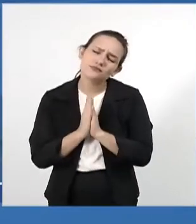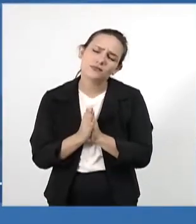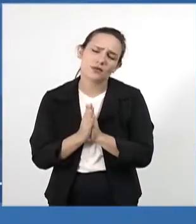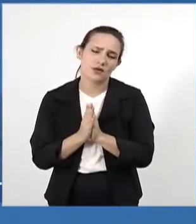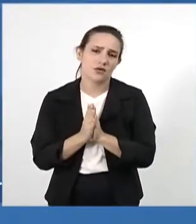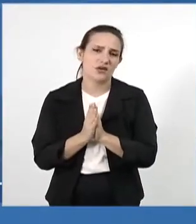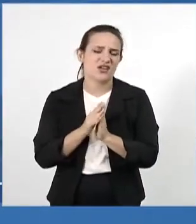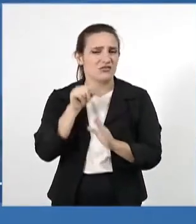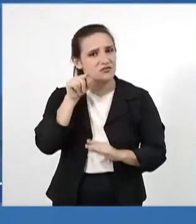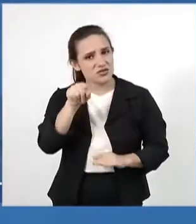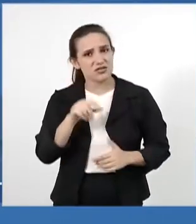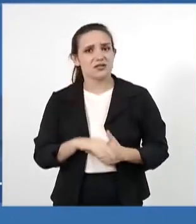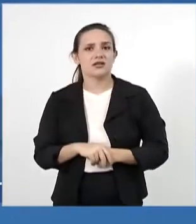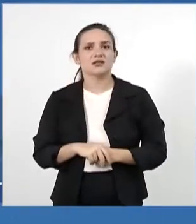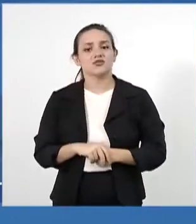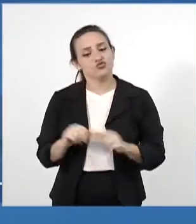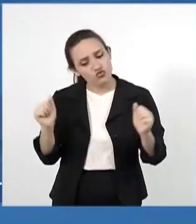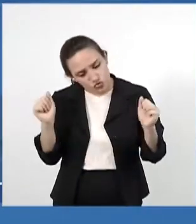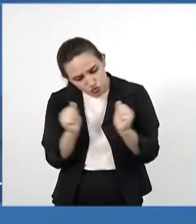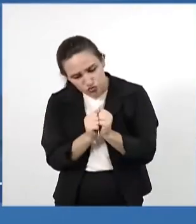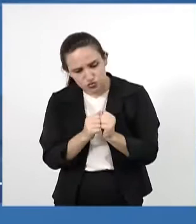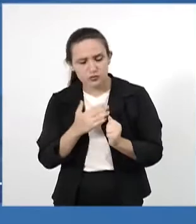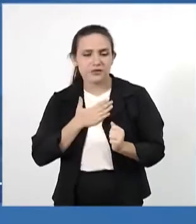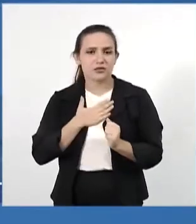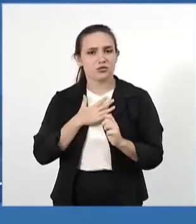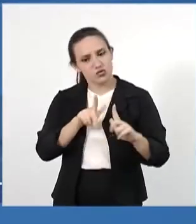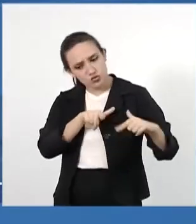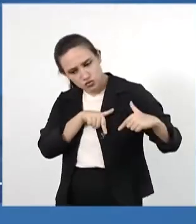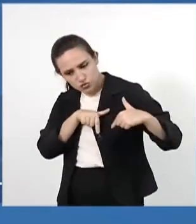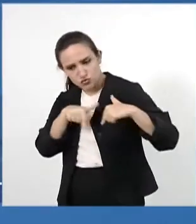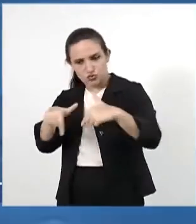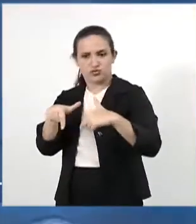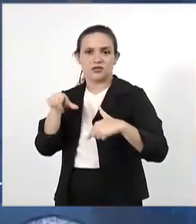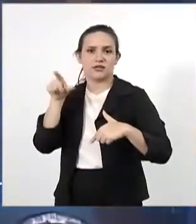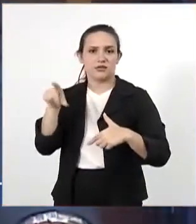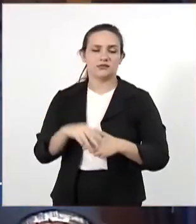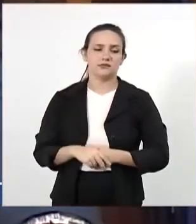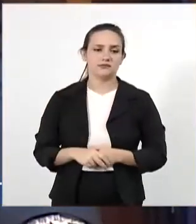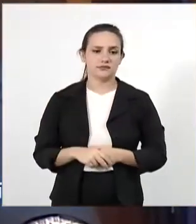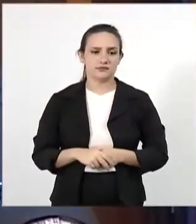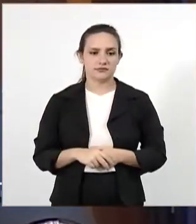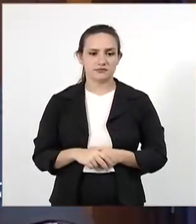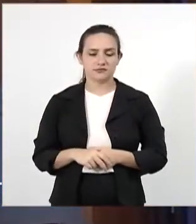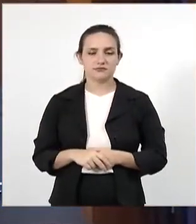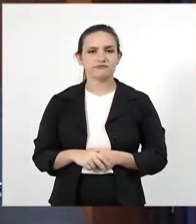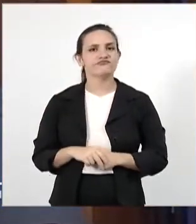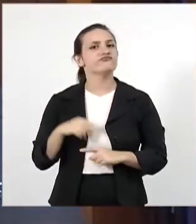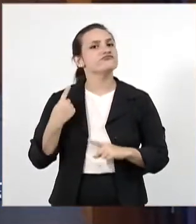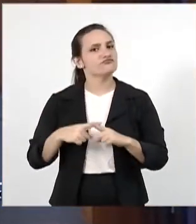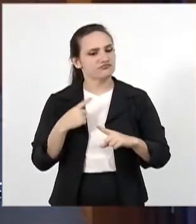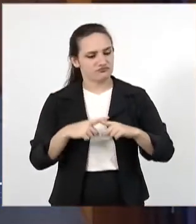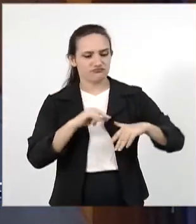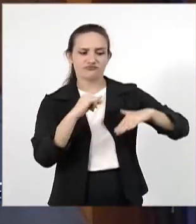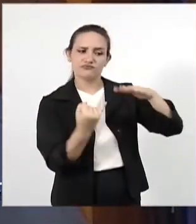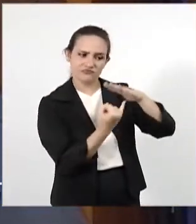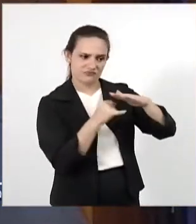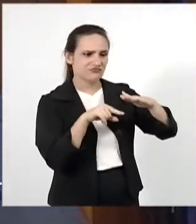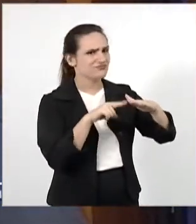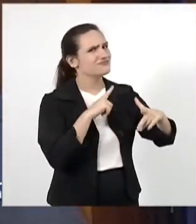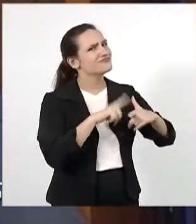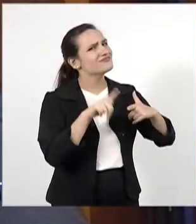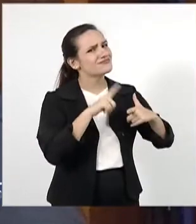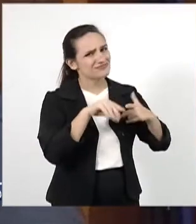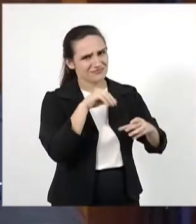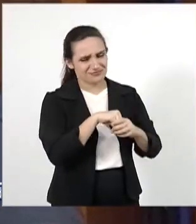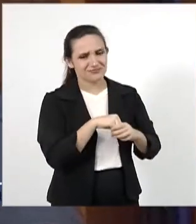muito que Vossa Excelência se somasse também nessa reivindicação porque as instituições estão enfrentando muitos problemas.